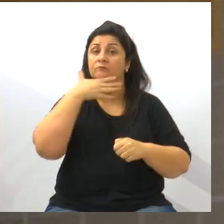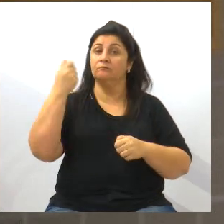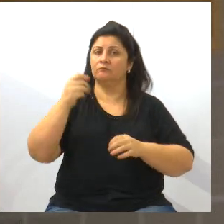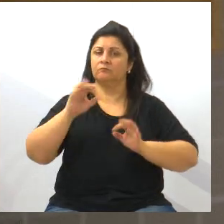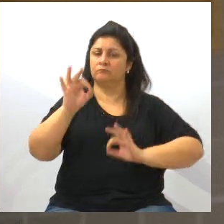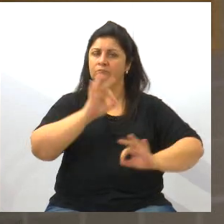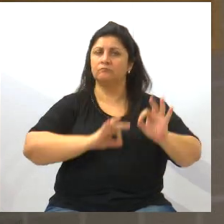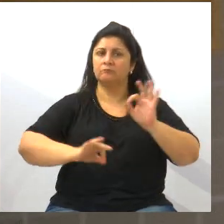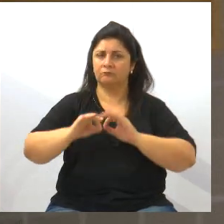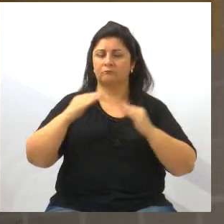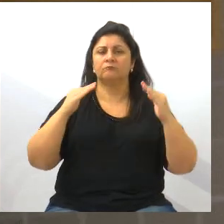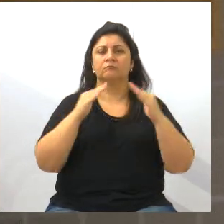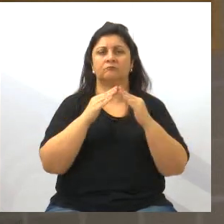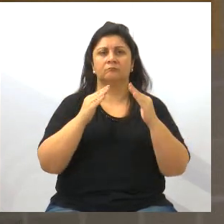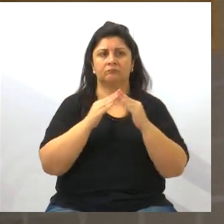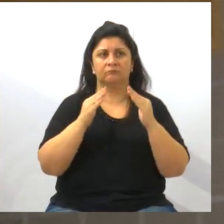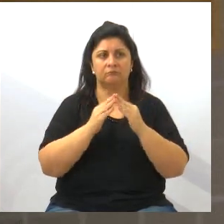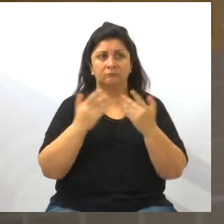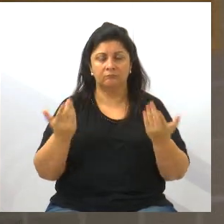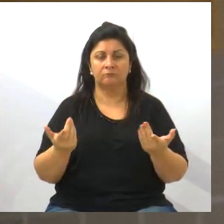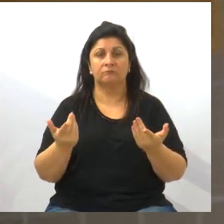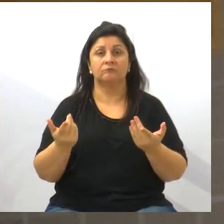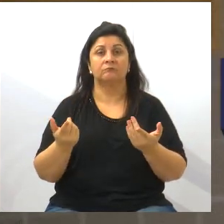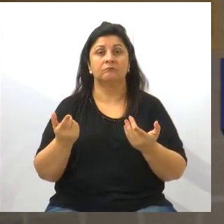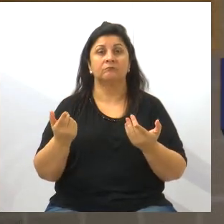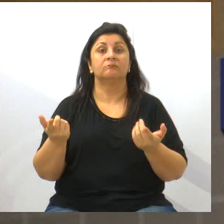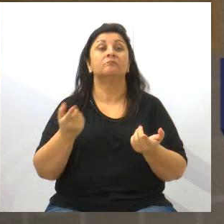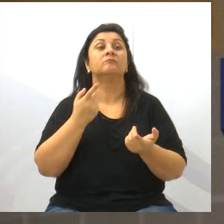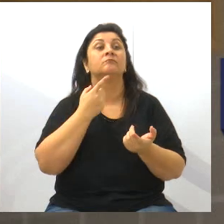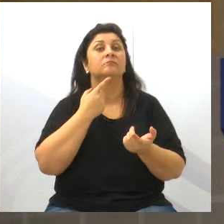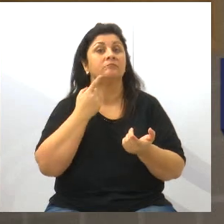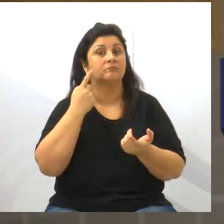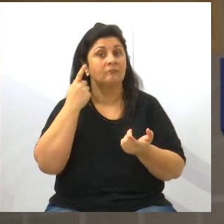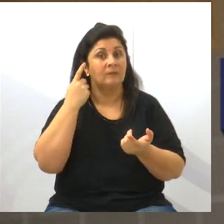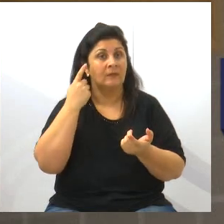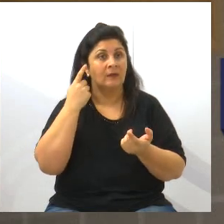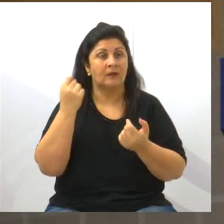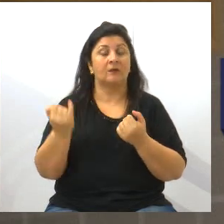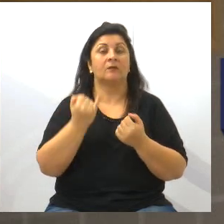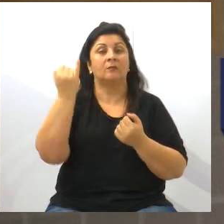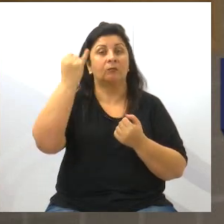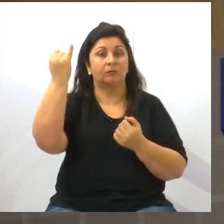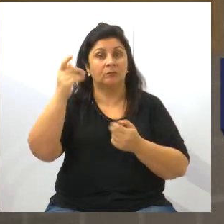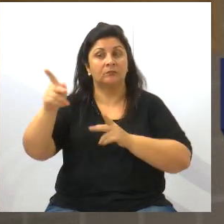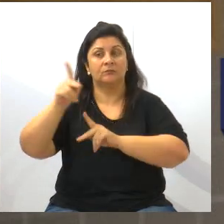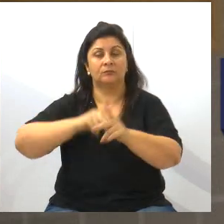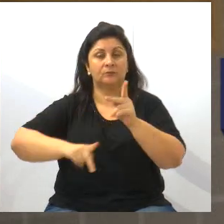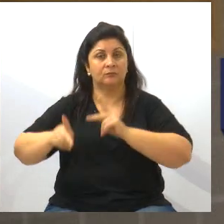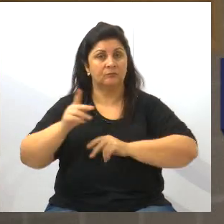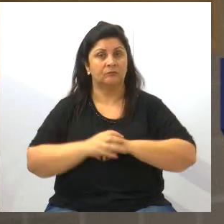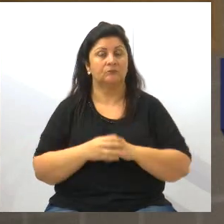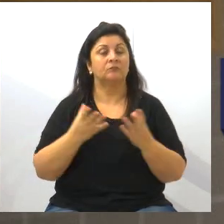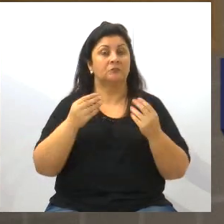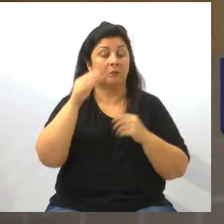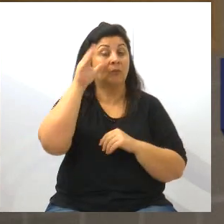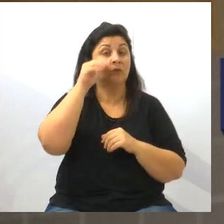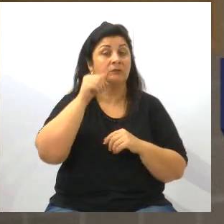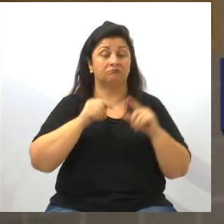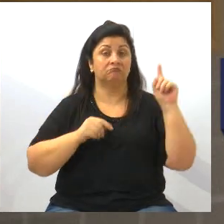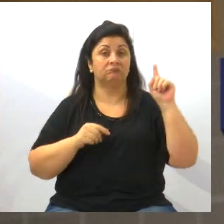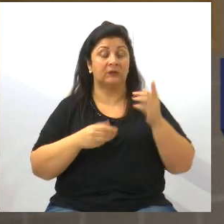de habitação de interesse social. Até estudei um pouco sobre a questão da habitação, muito interessante,